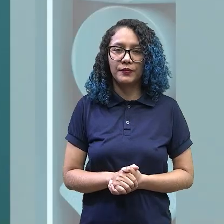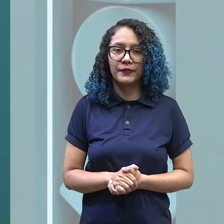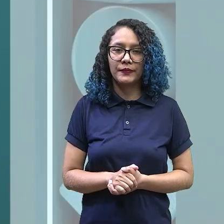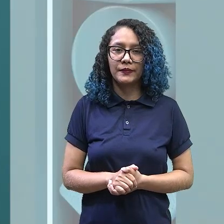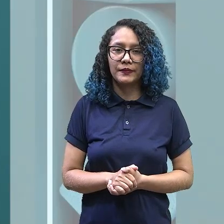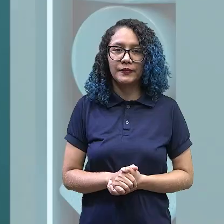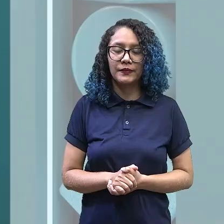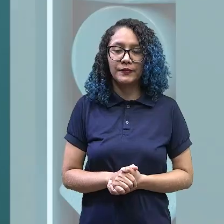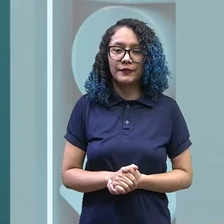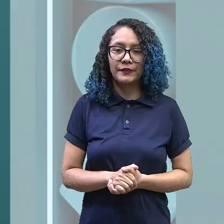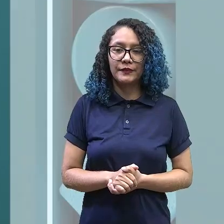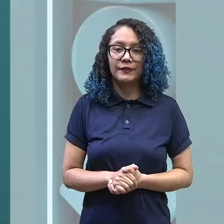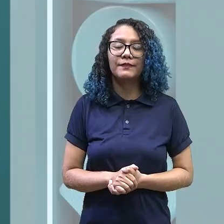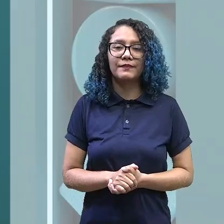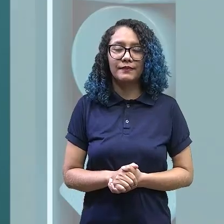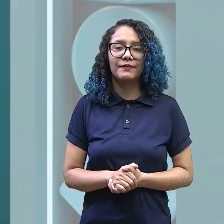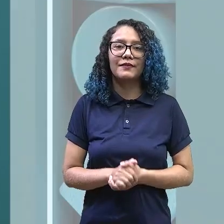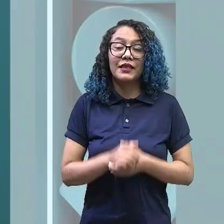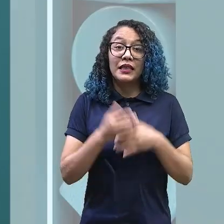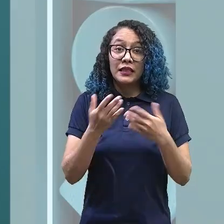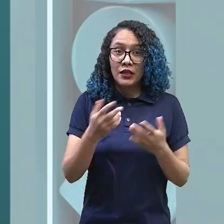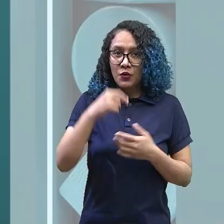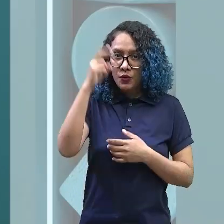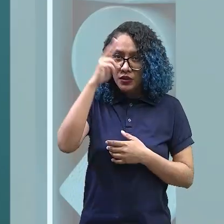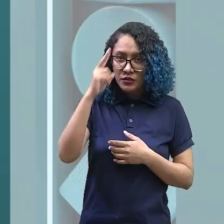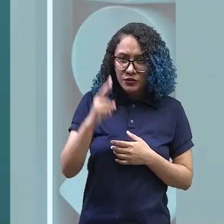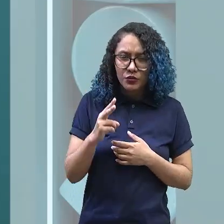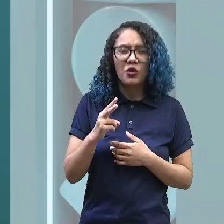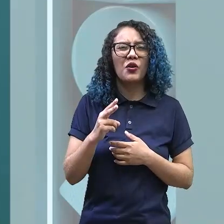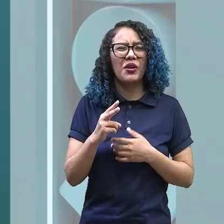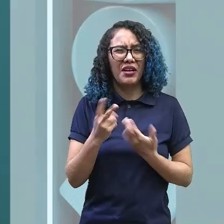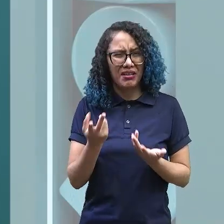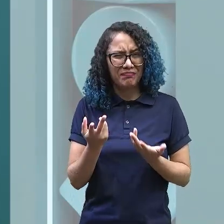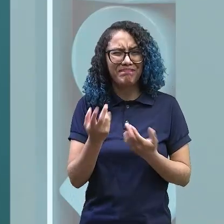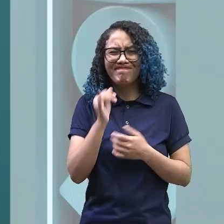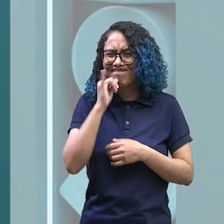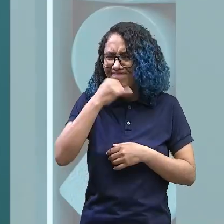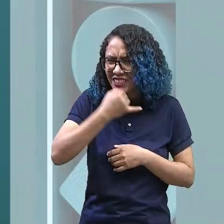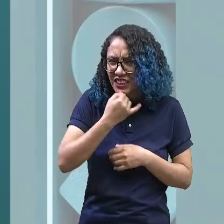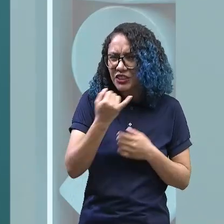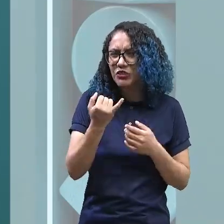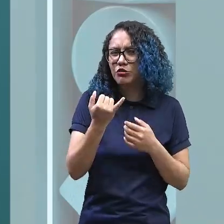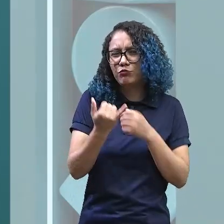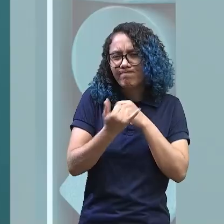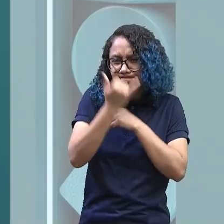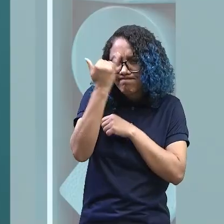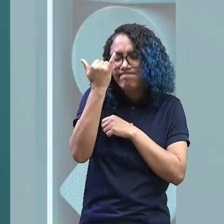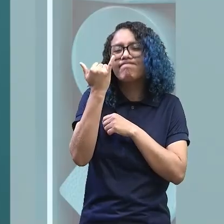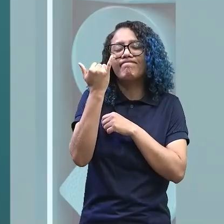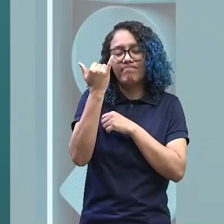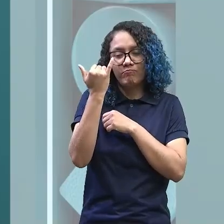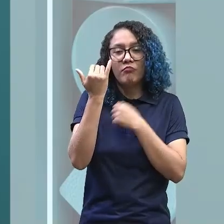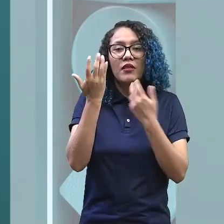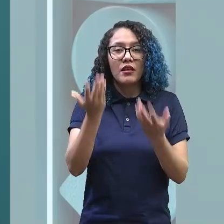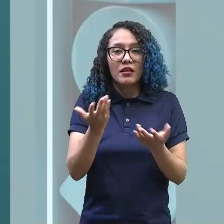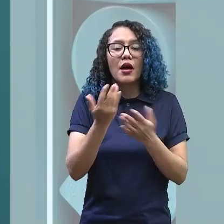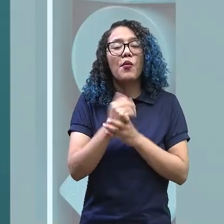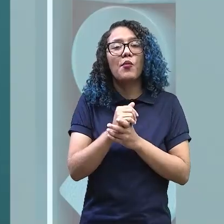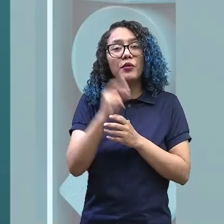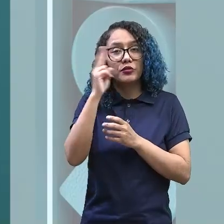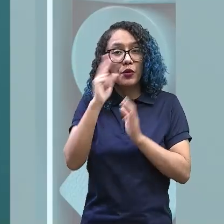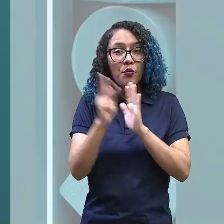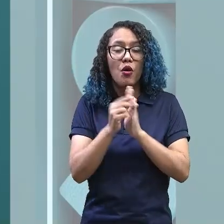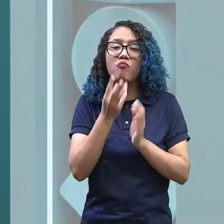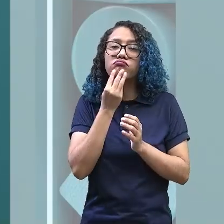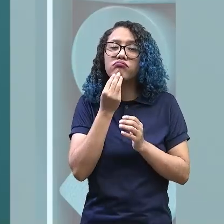Muito bem, essa história trágica, né, do conto de Machado de Assis, né? Então, esse gênero, o conto também é um